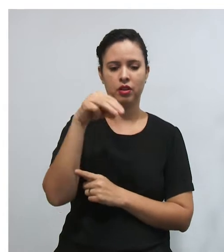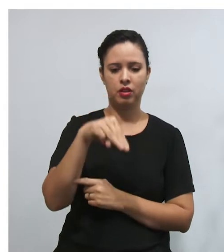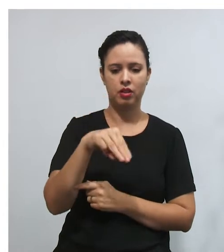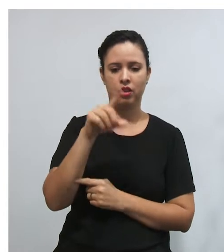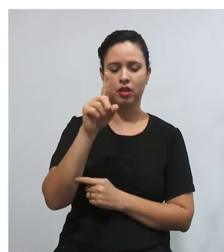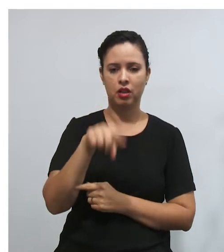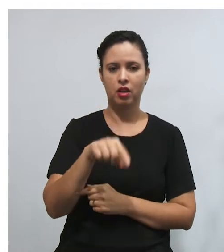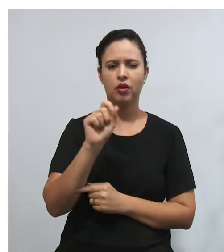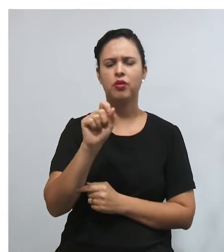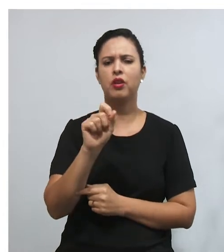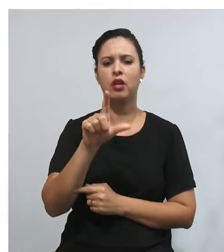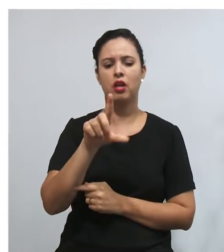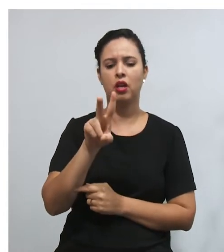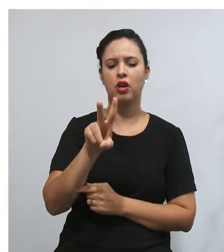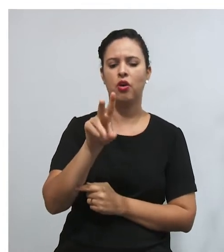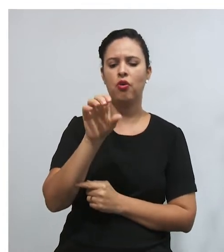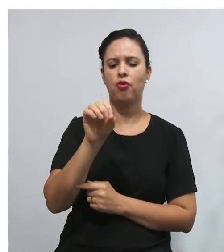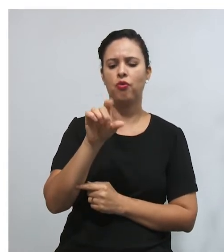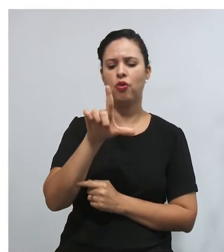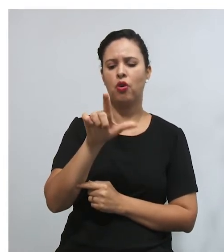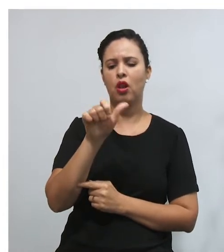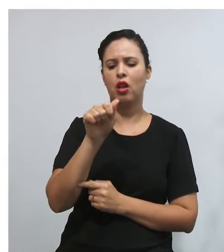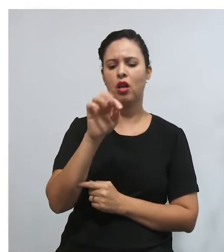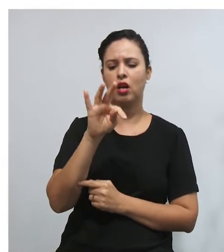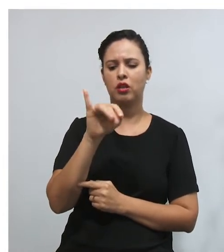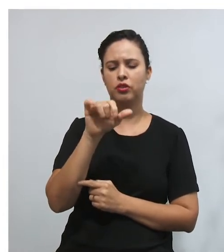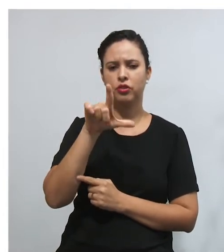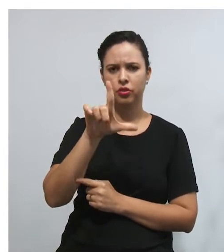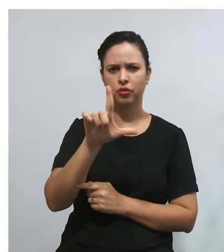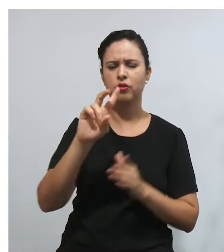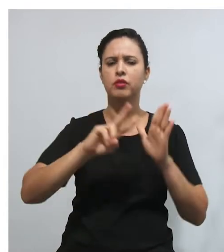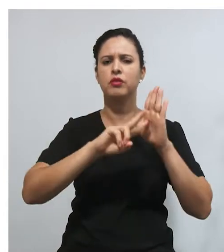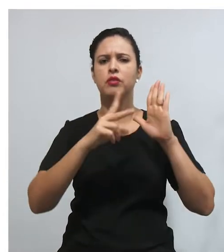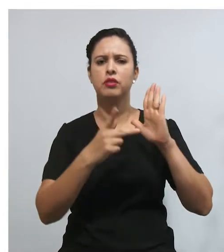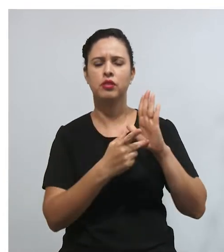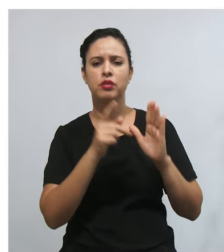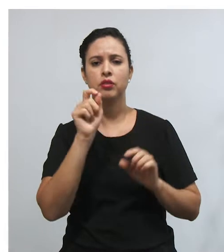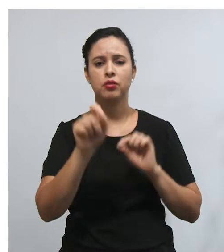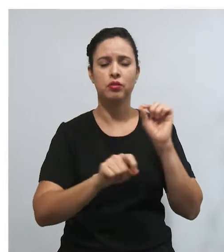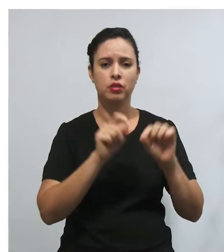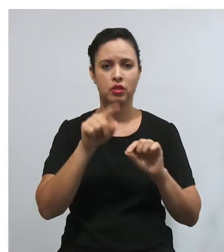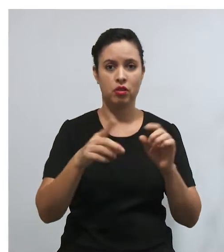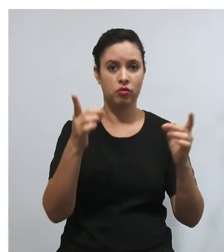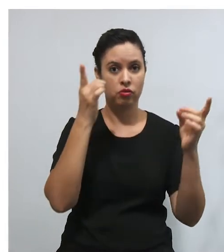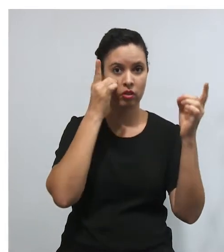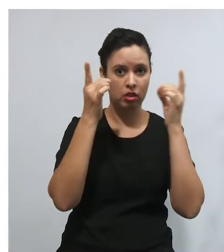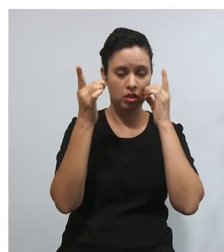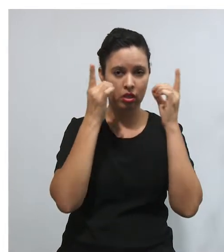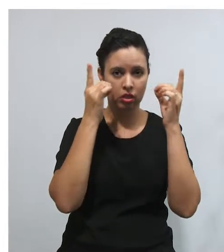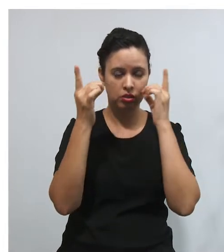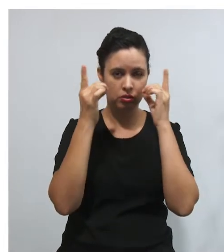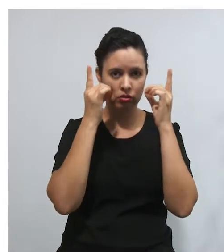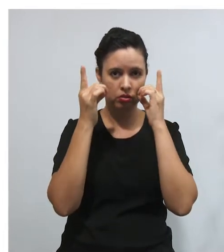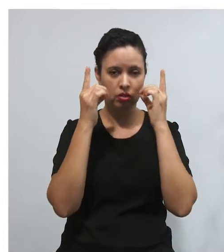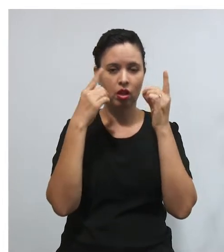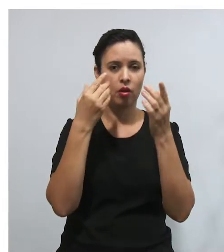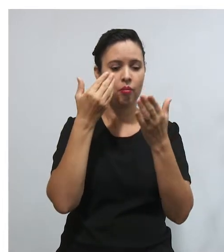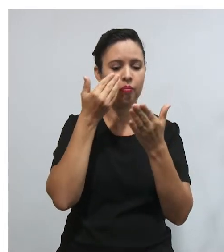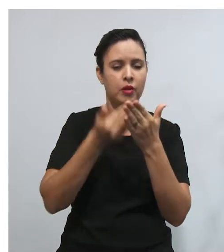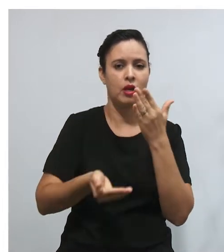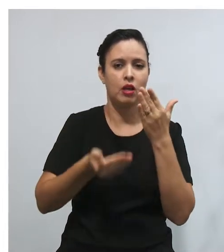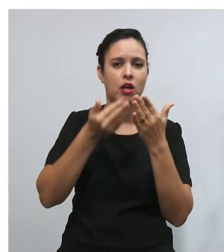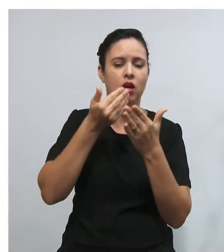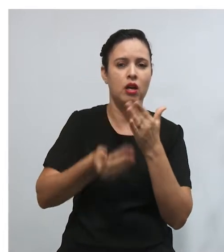memória volátil. O que seria uma memória volátil, hein? Ou seja, os dados são